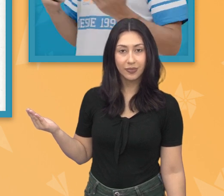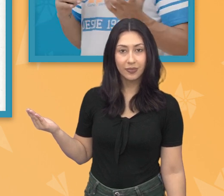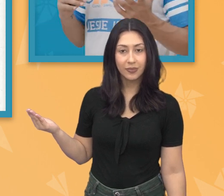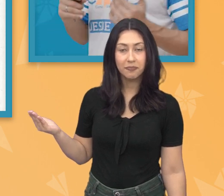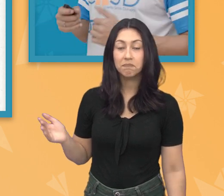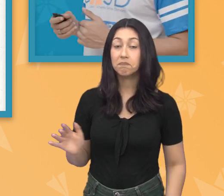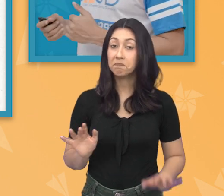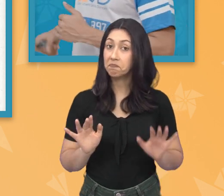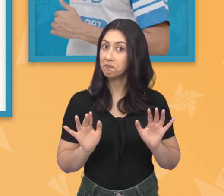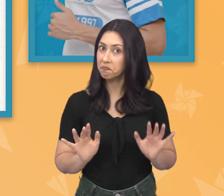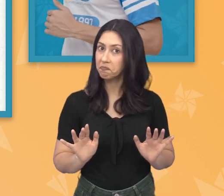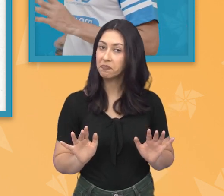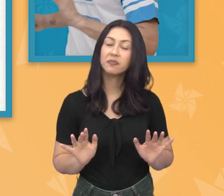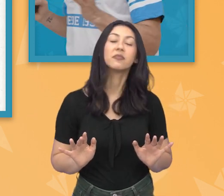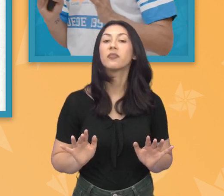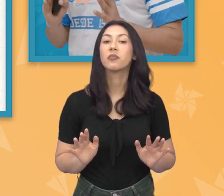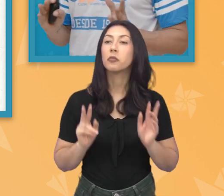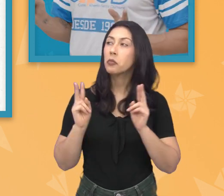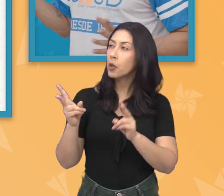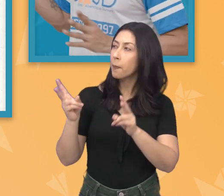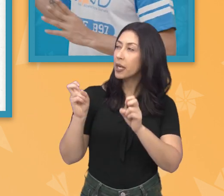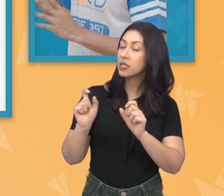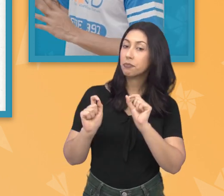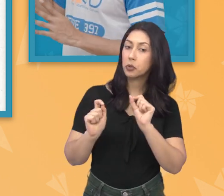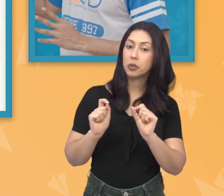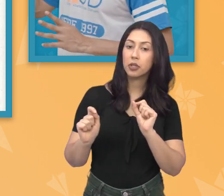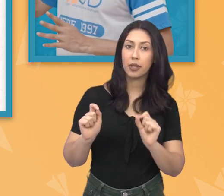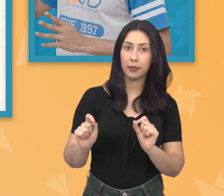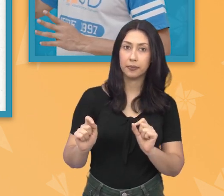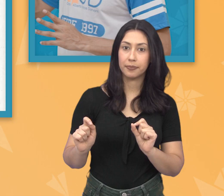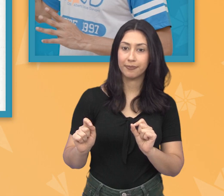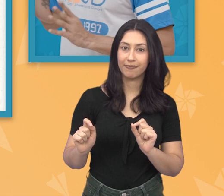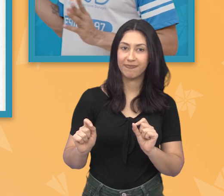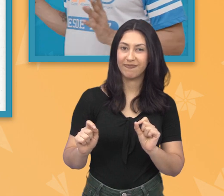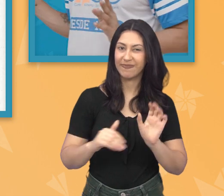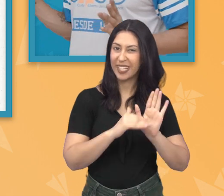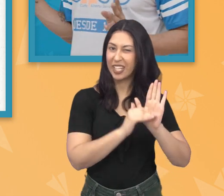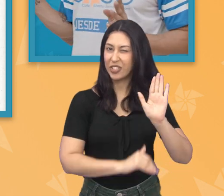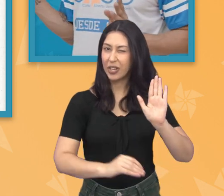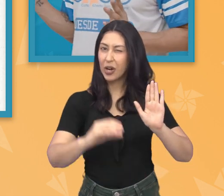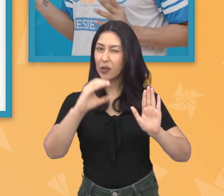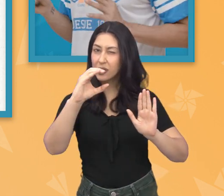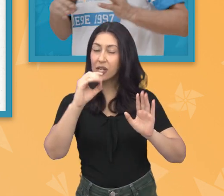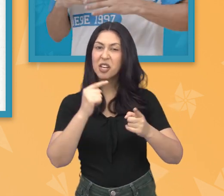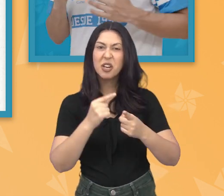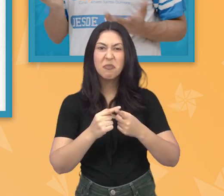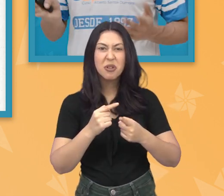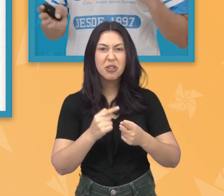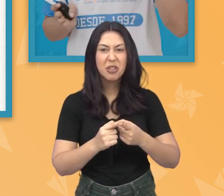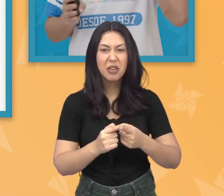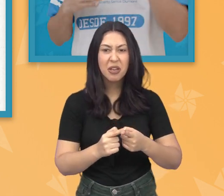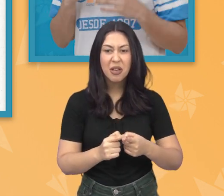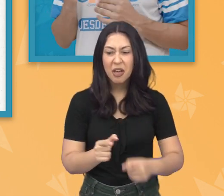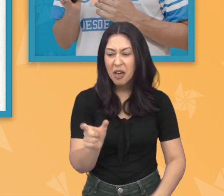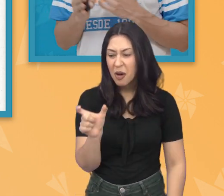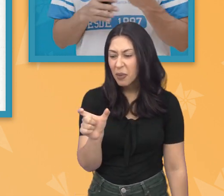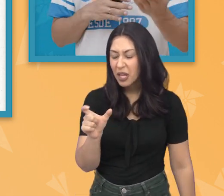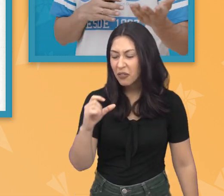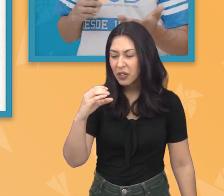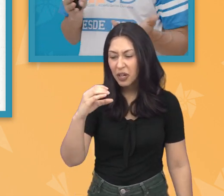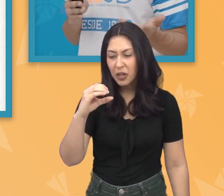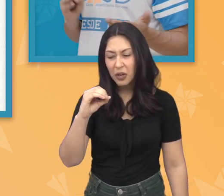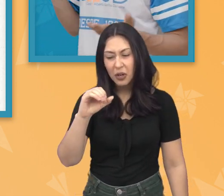extração e decantação. Bom, de cara a gente poderia, por exemplo, eliminar a alternativa C porque a gente não viu nenhum método